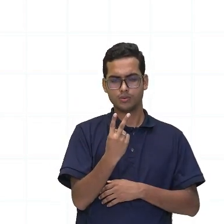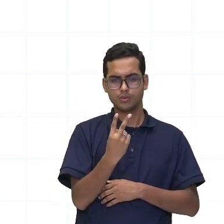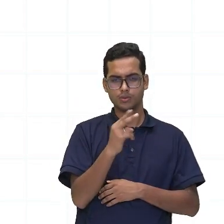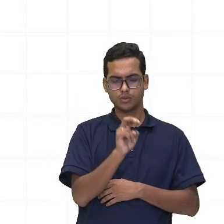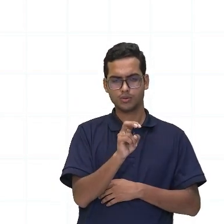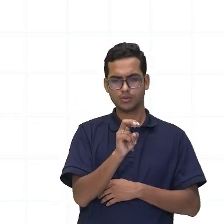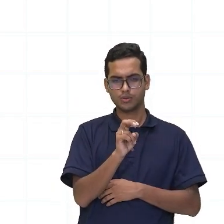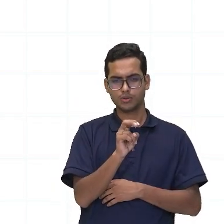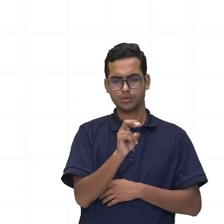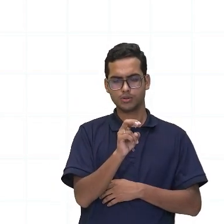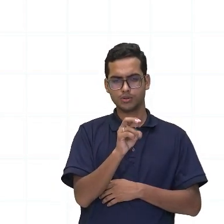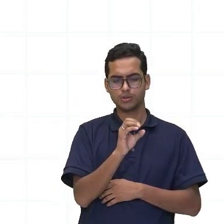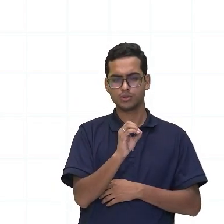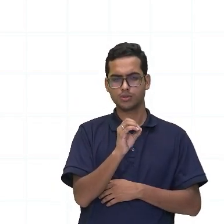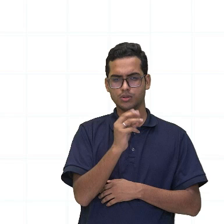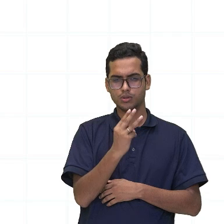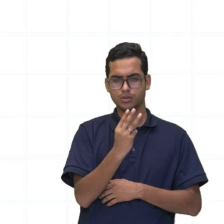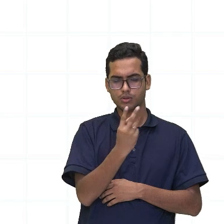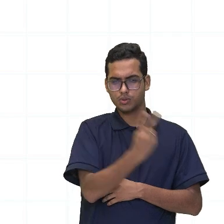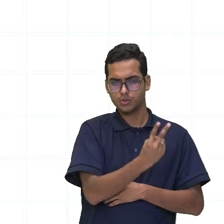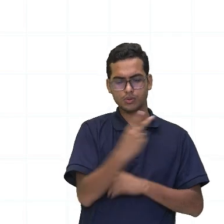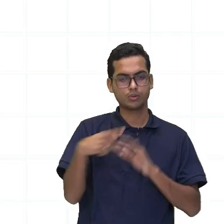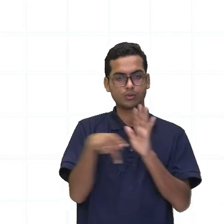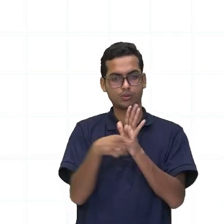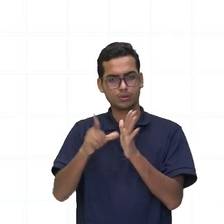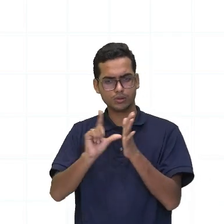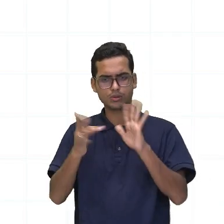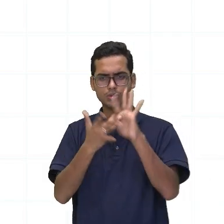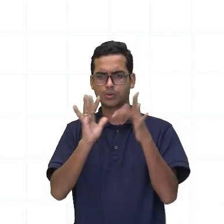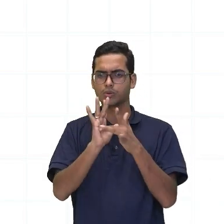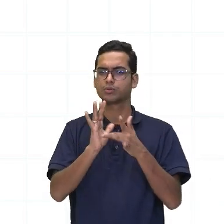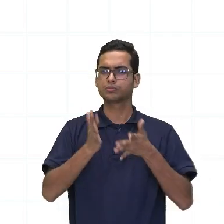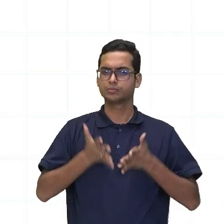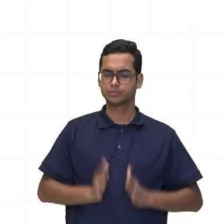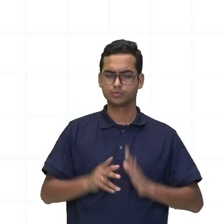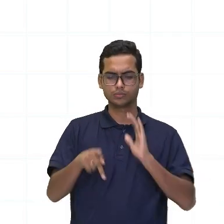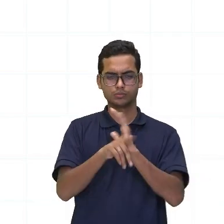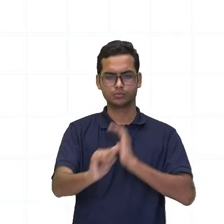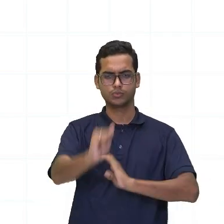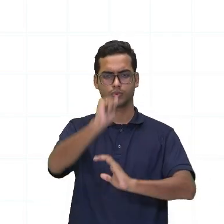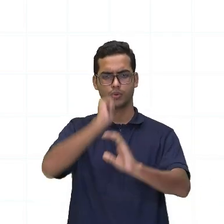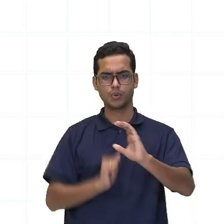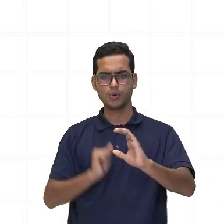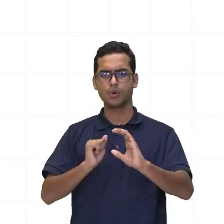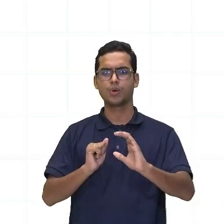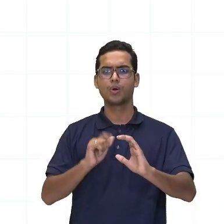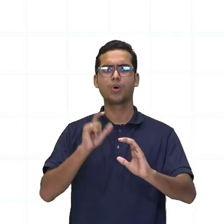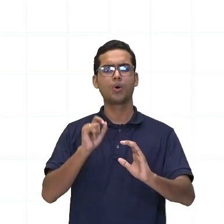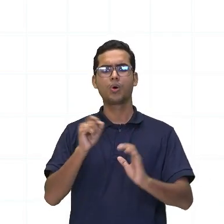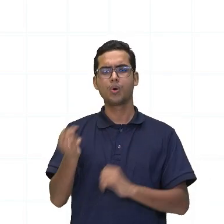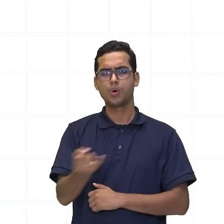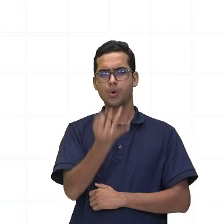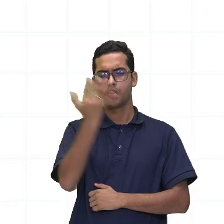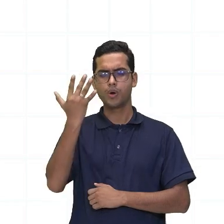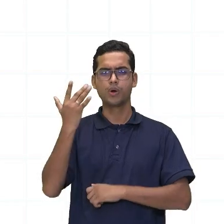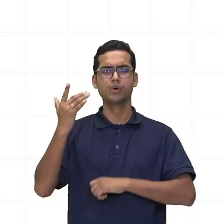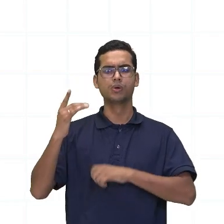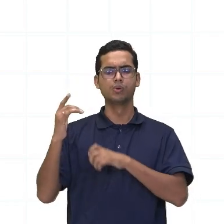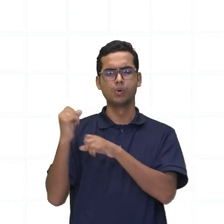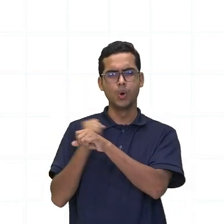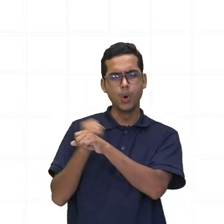vão diminuindo em vez de aumentar? Porque antes de Cristo estava contando quantos anos faltavam